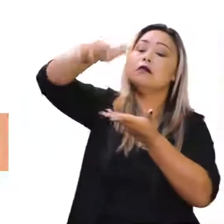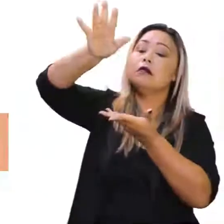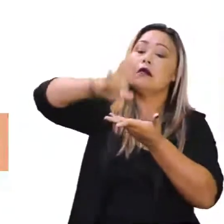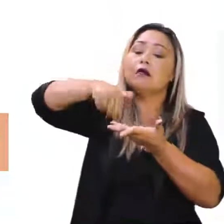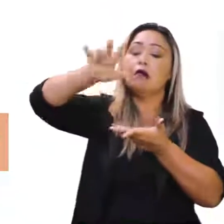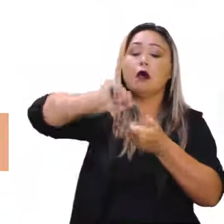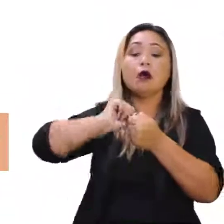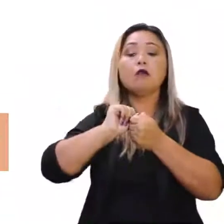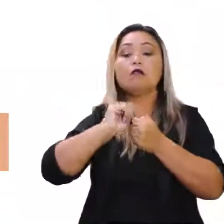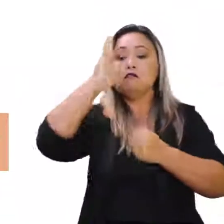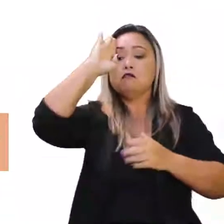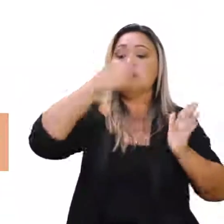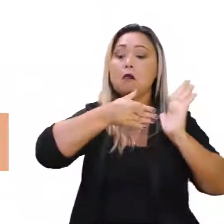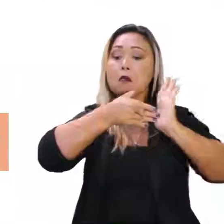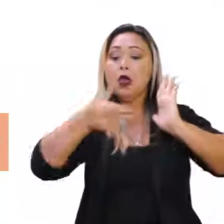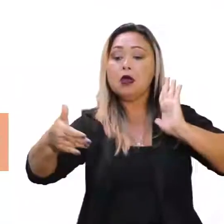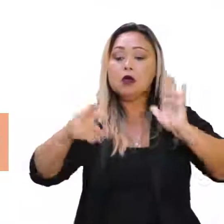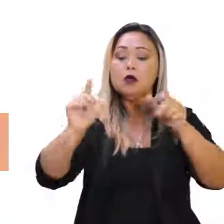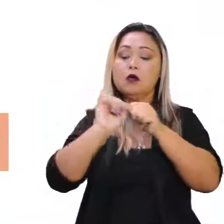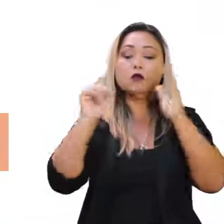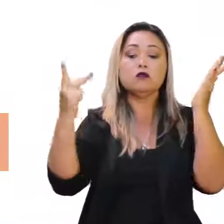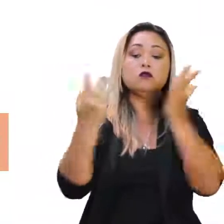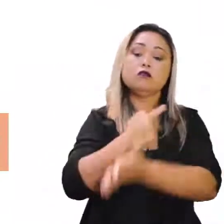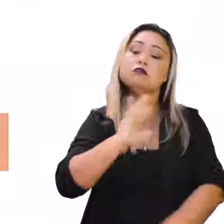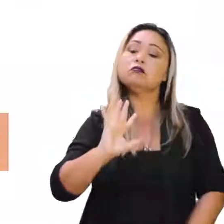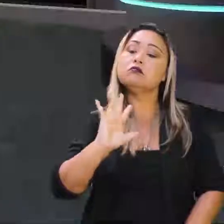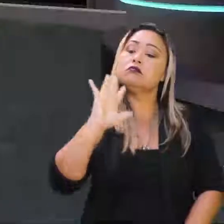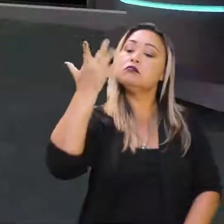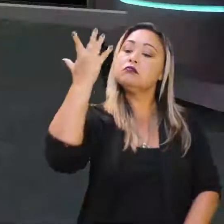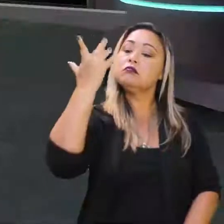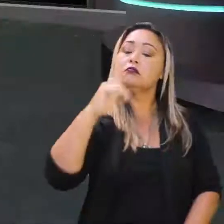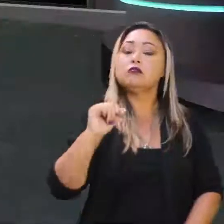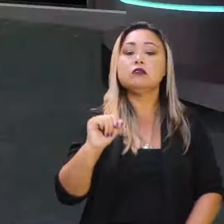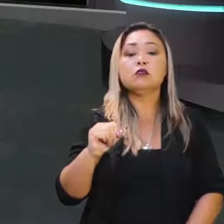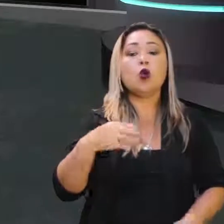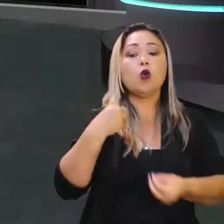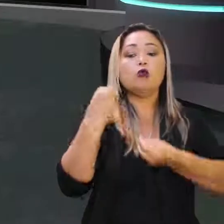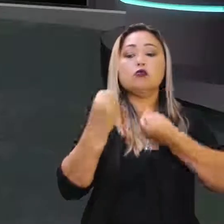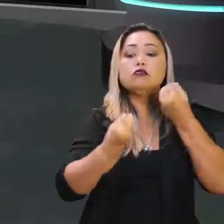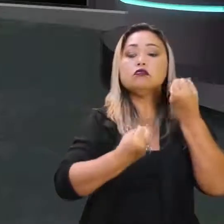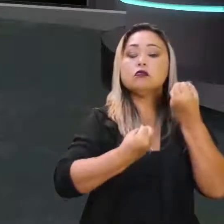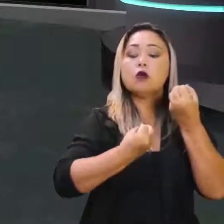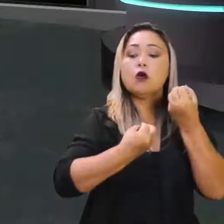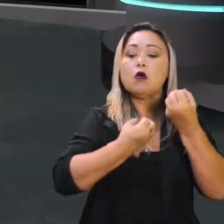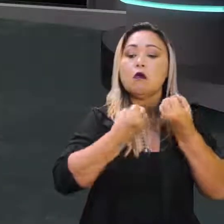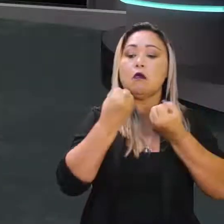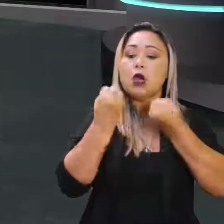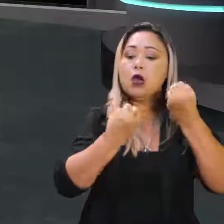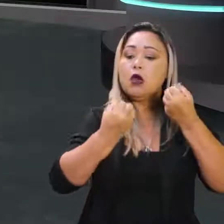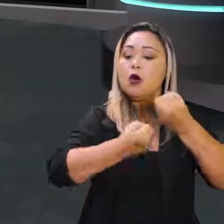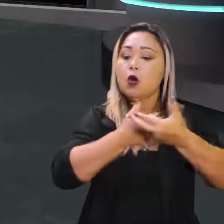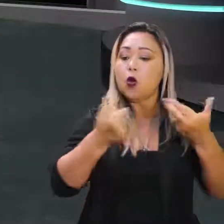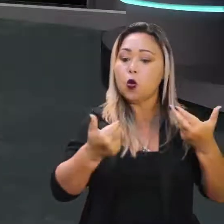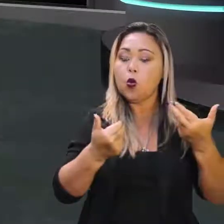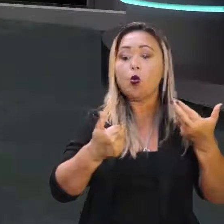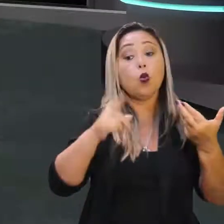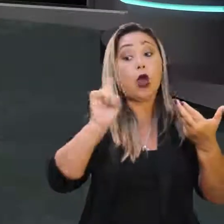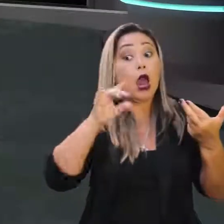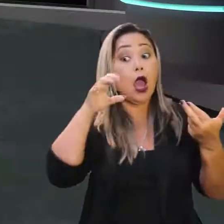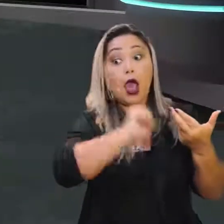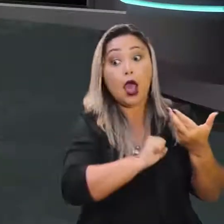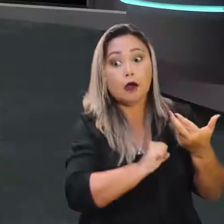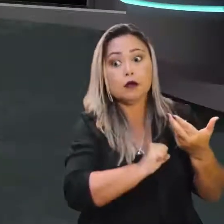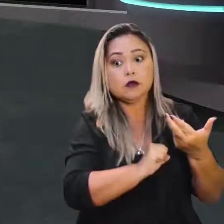Principalmente nesse período, né, que os acontecimentos, os meios de transporte não eram tão